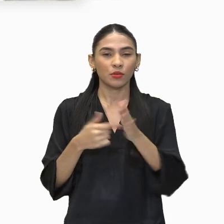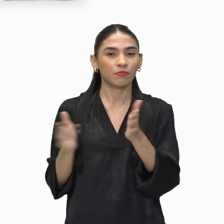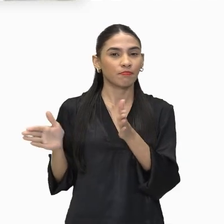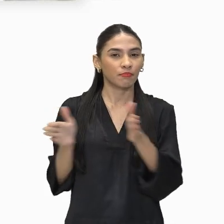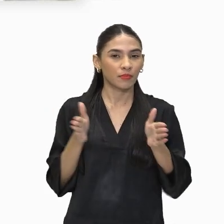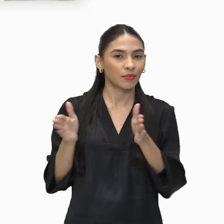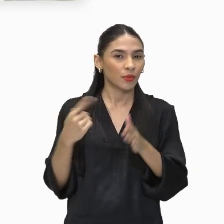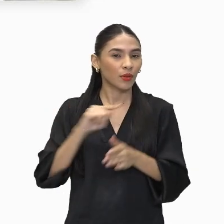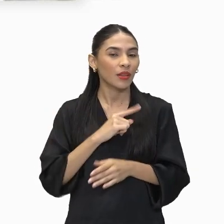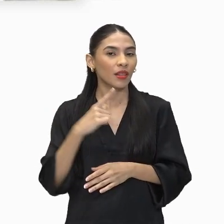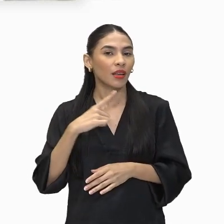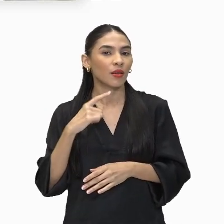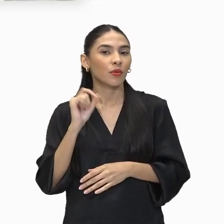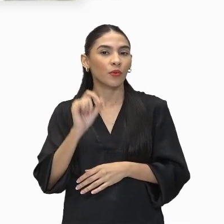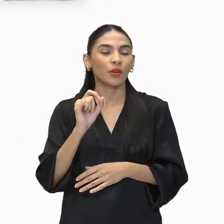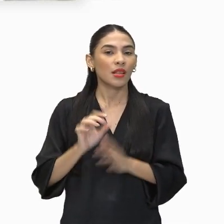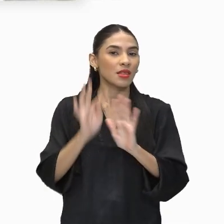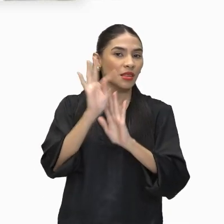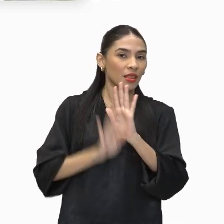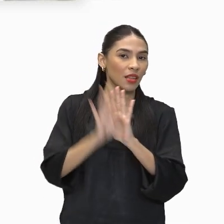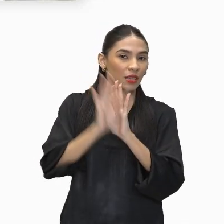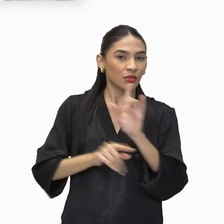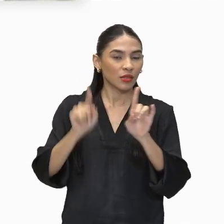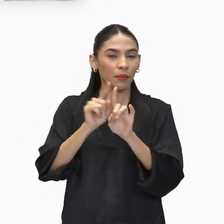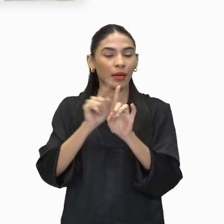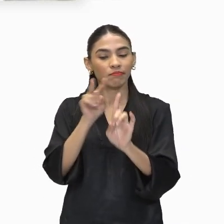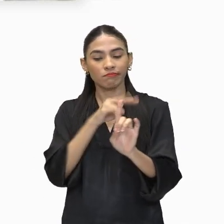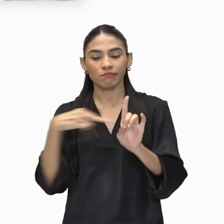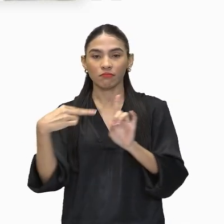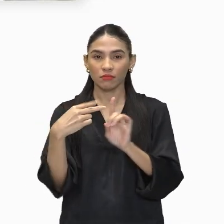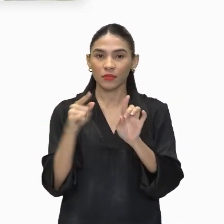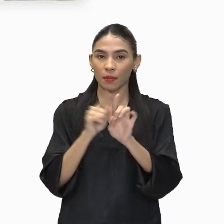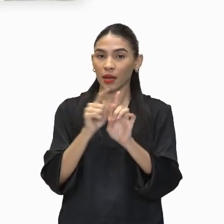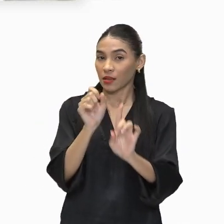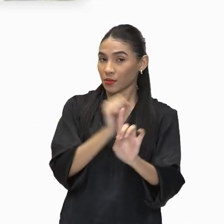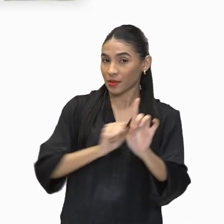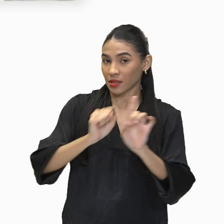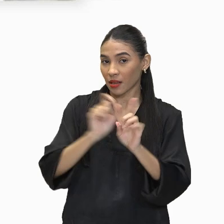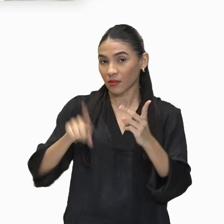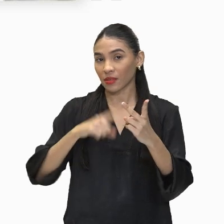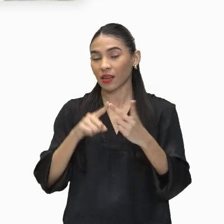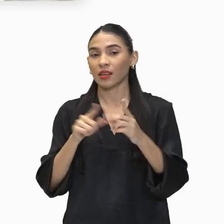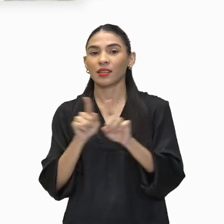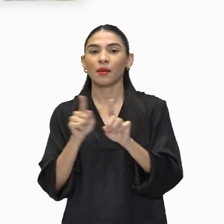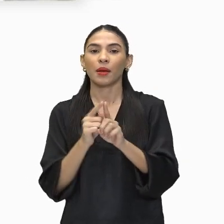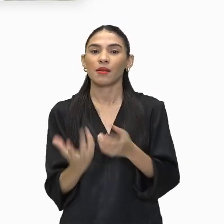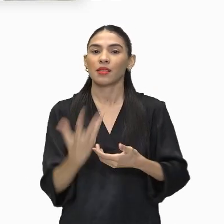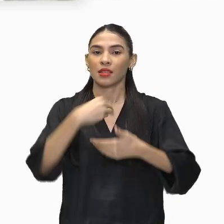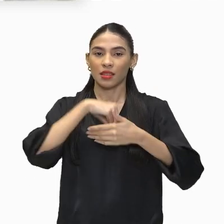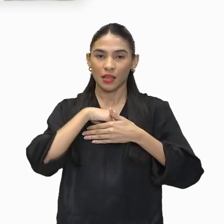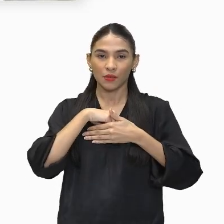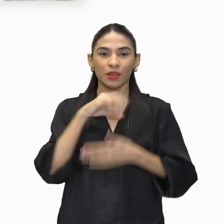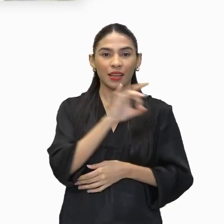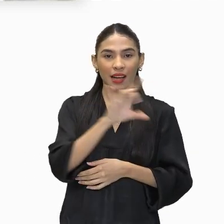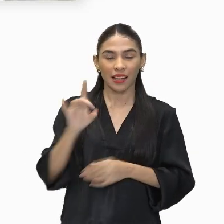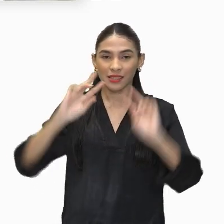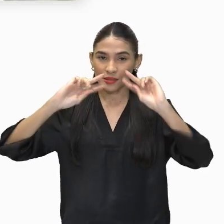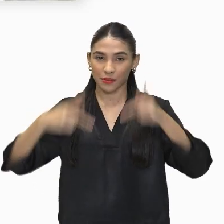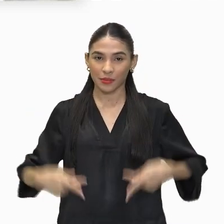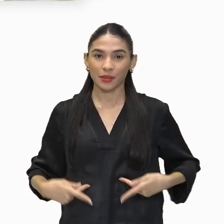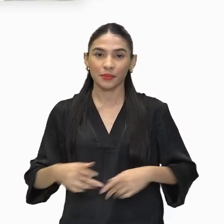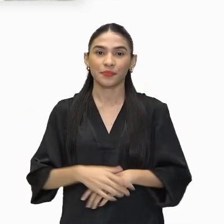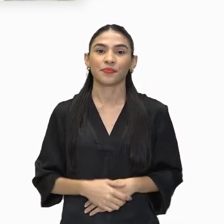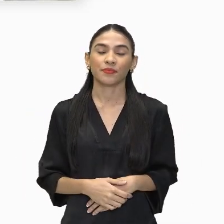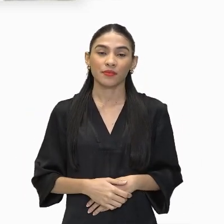nós vamos ter muito do seu texto olhando para essas questões sociais e também para a questão do íntimo de cada ser humano.